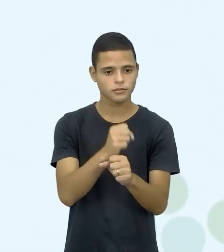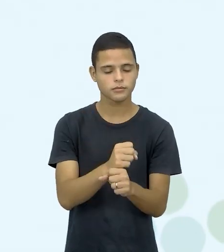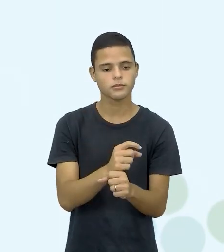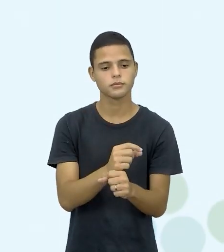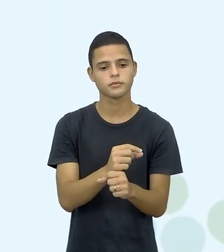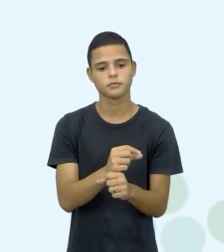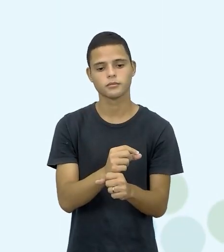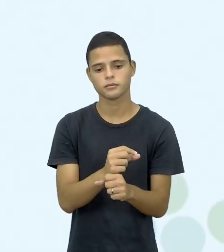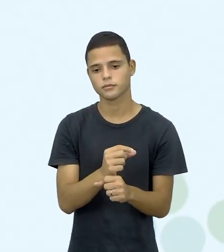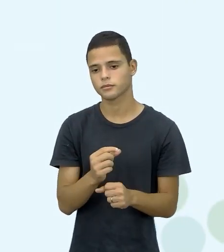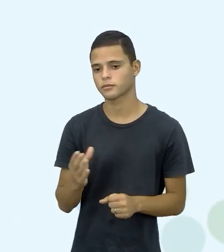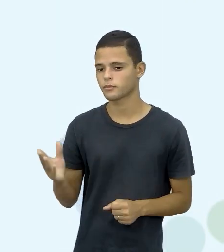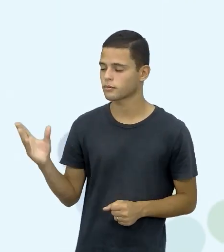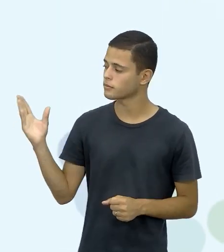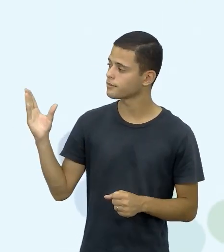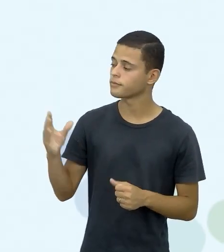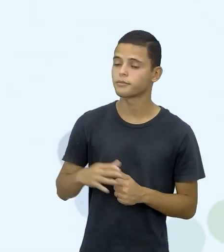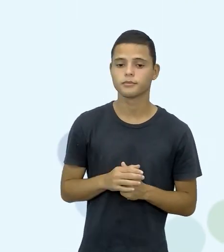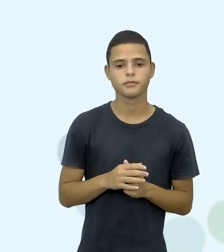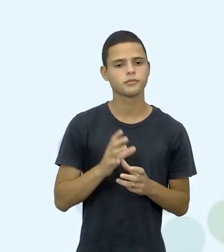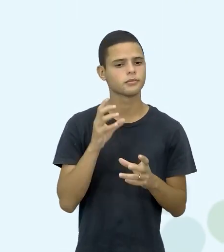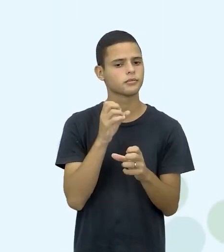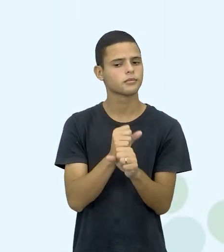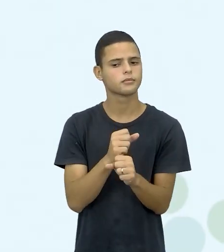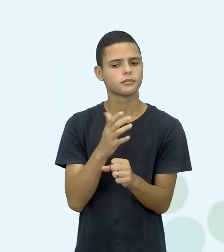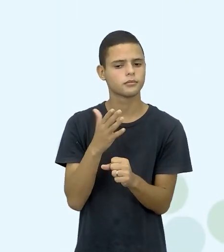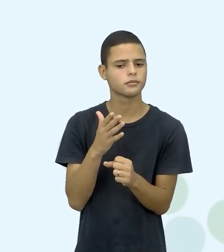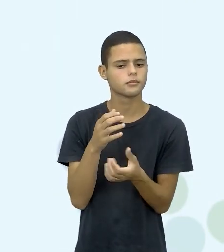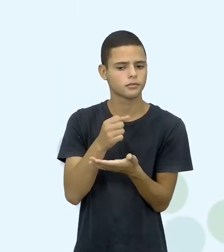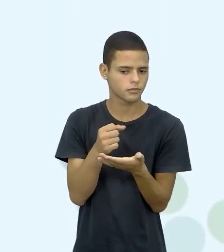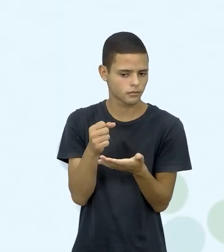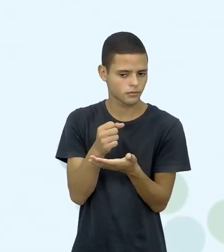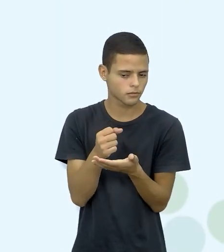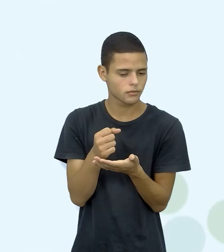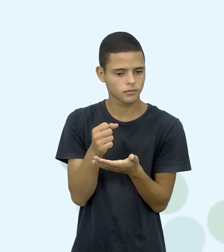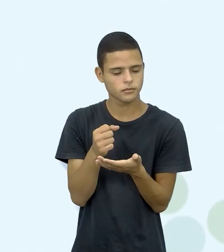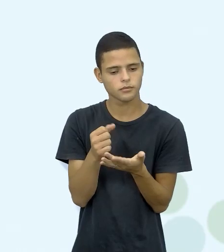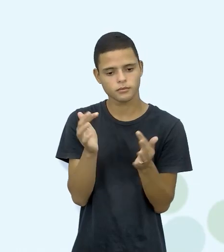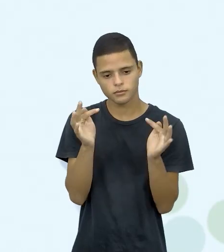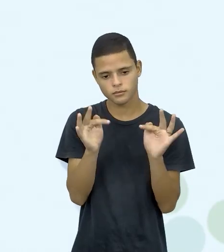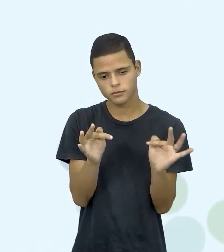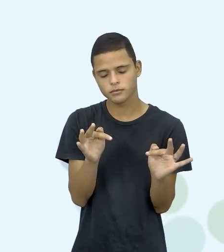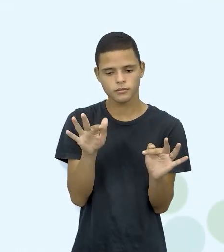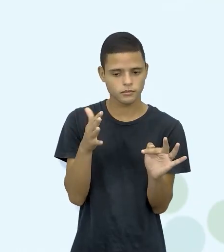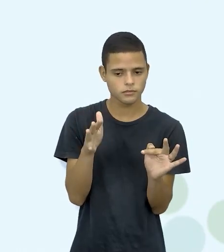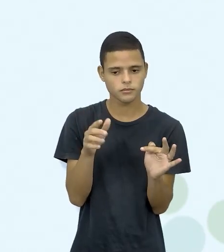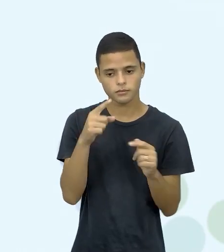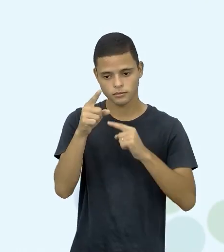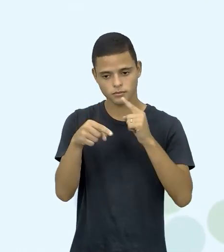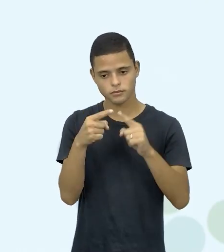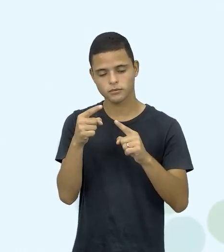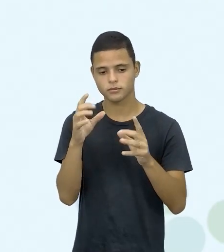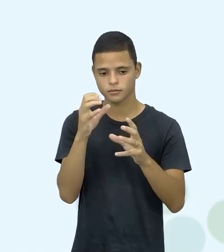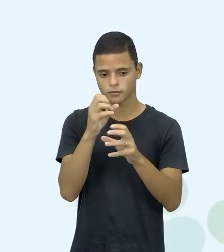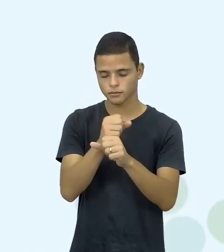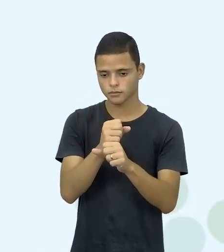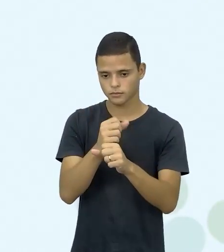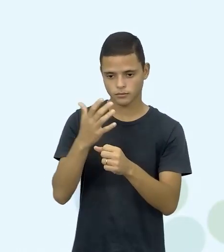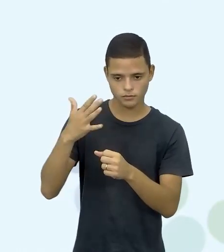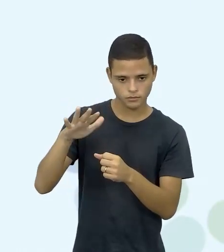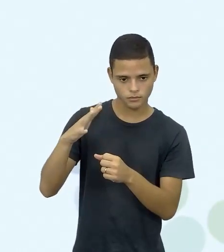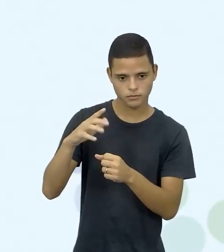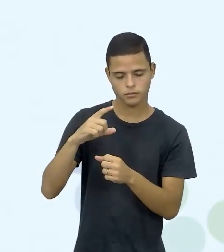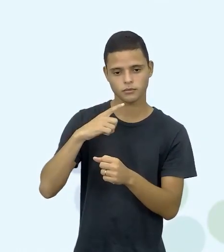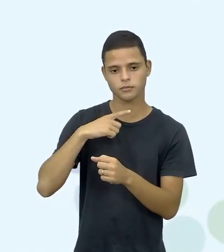ó, deixei essa tabela para vocês, calculando o tempo médio no final, tá certo? Depois que vocês fizerem o cálculo do tempo médio, vocês